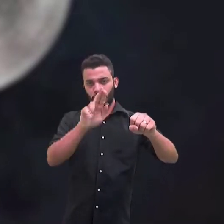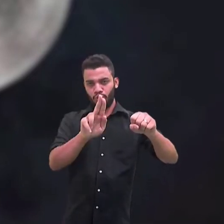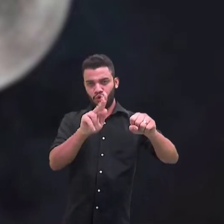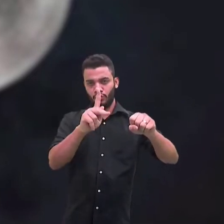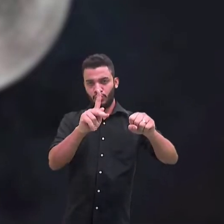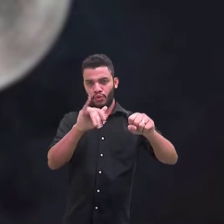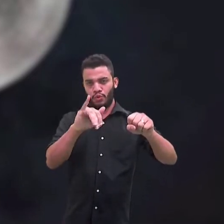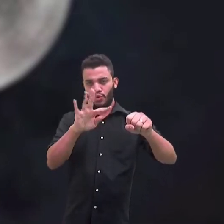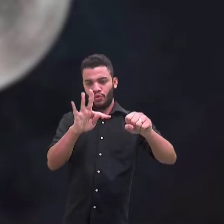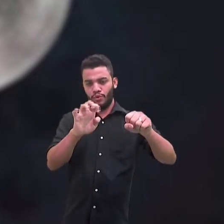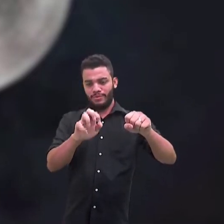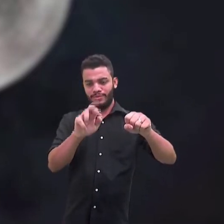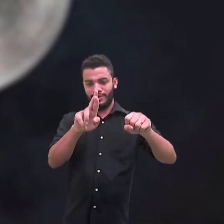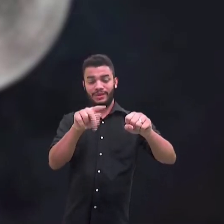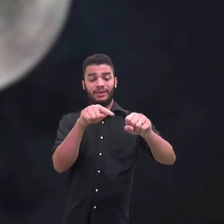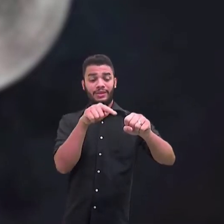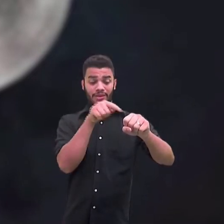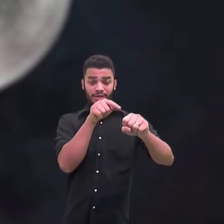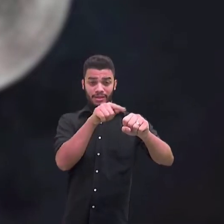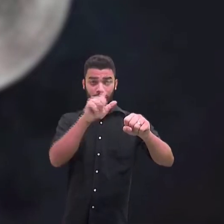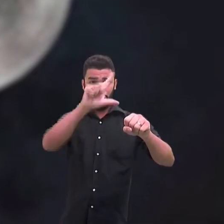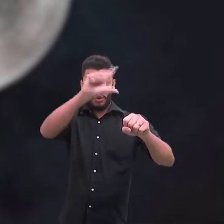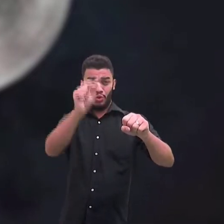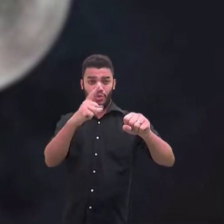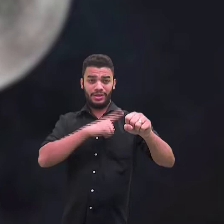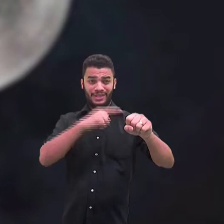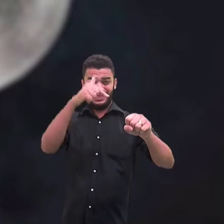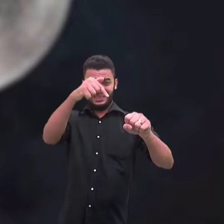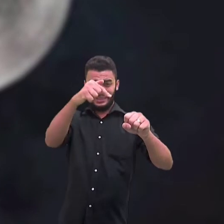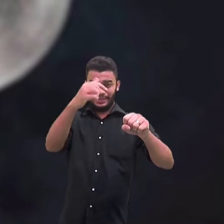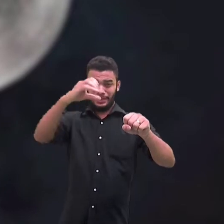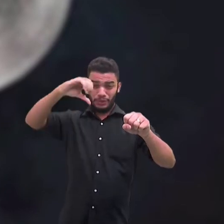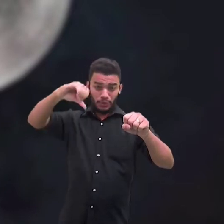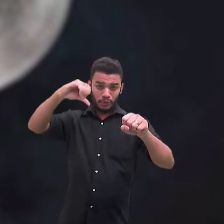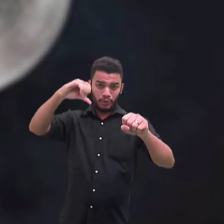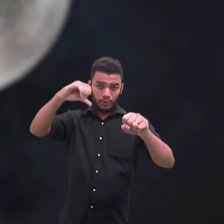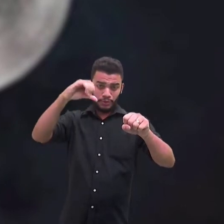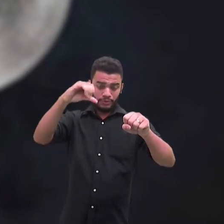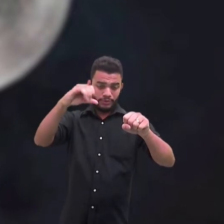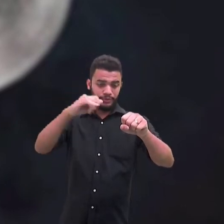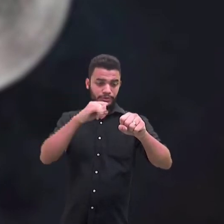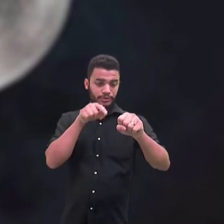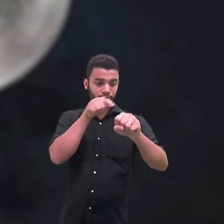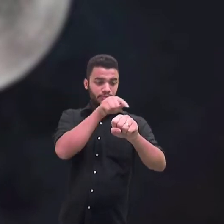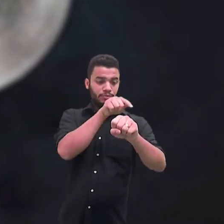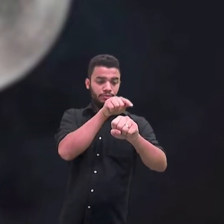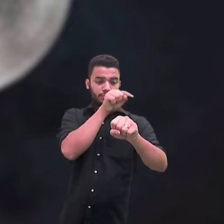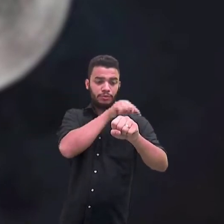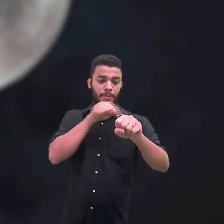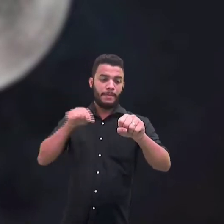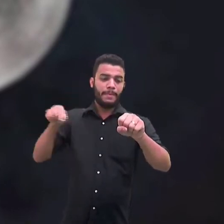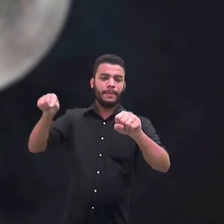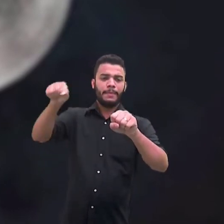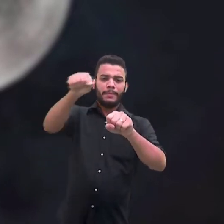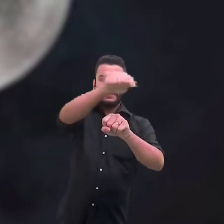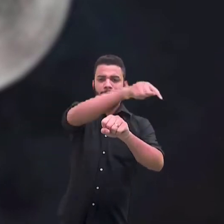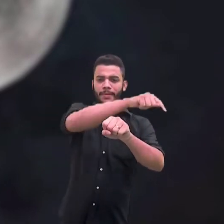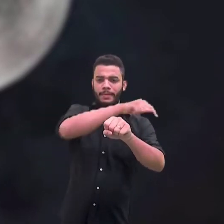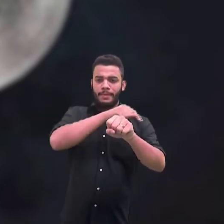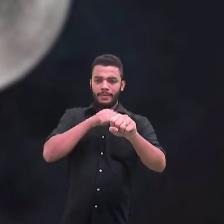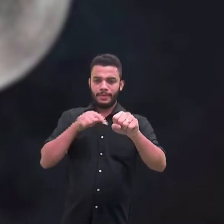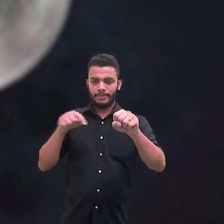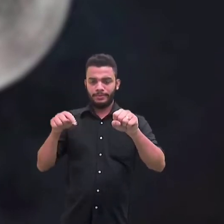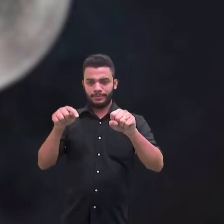mesmo, 79 satélites naturais, também chamados de luas, todas orbitando em torno de si. As 4 maiores luas de Júpiter